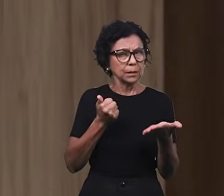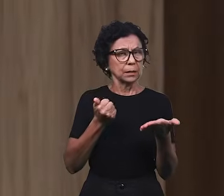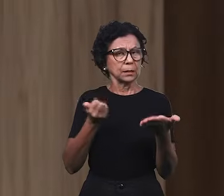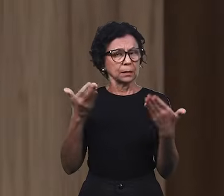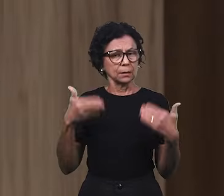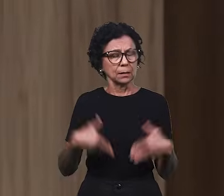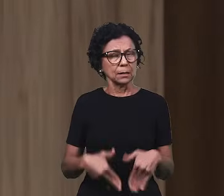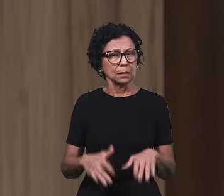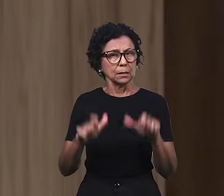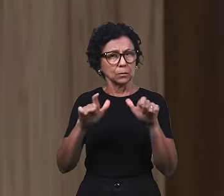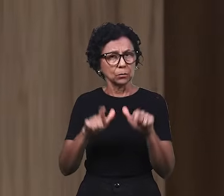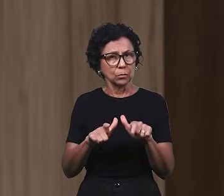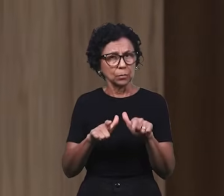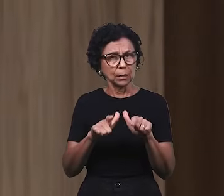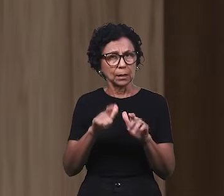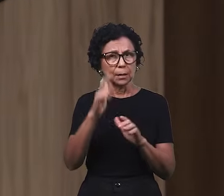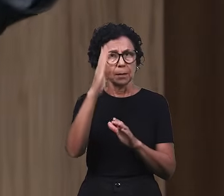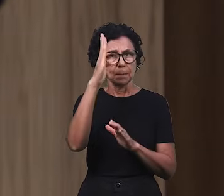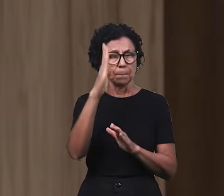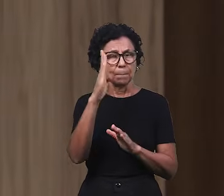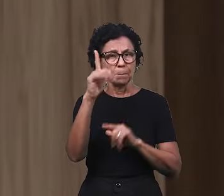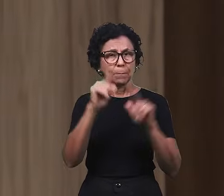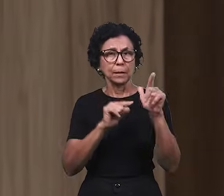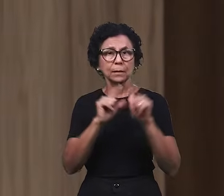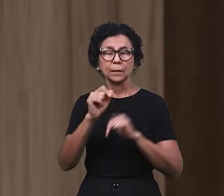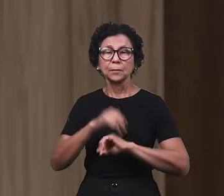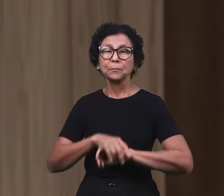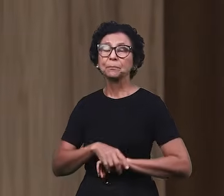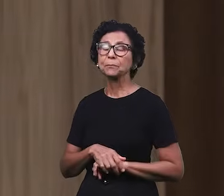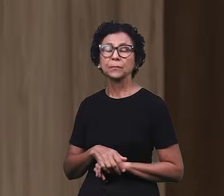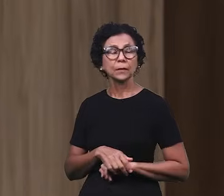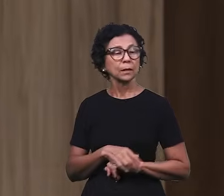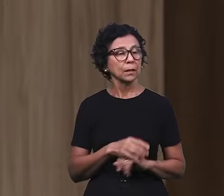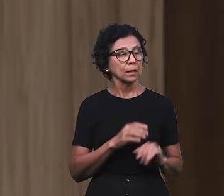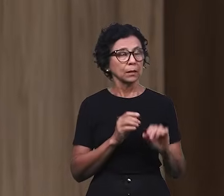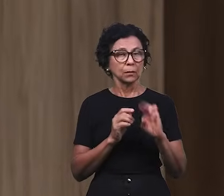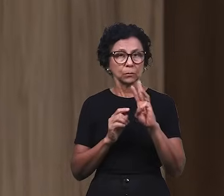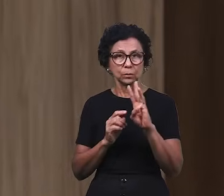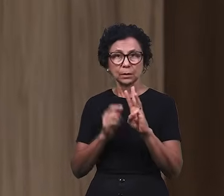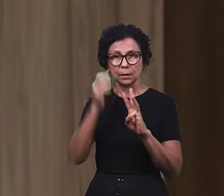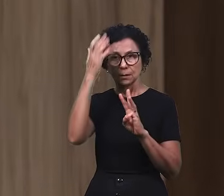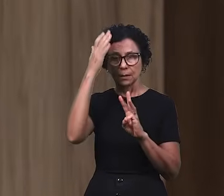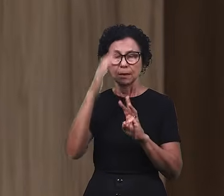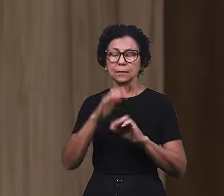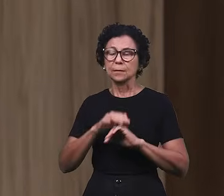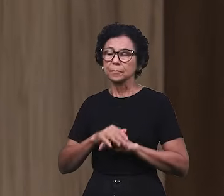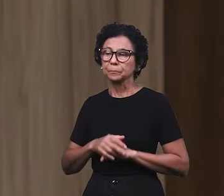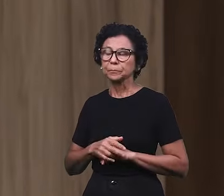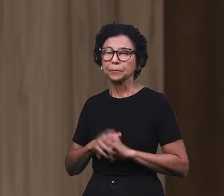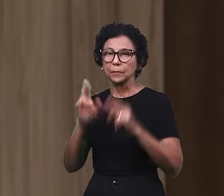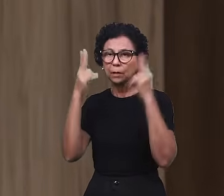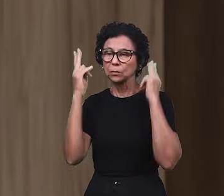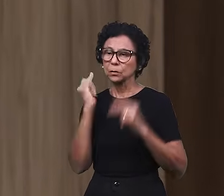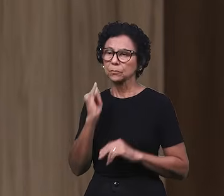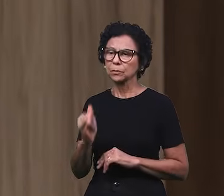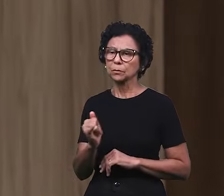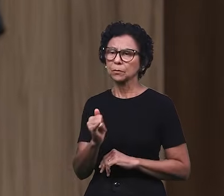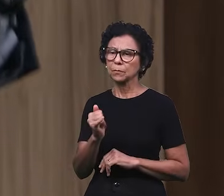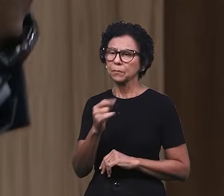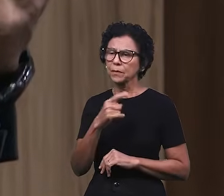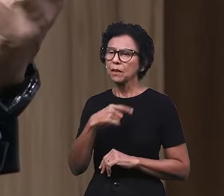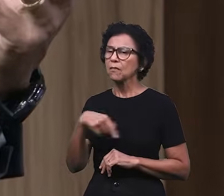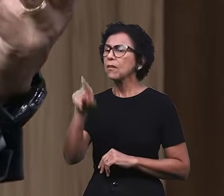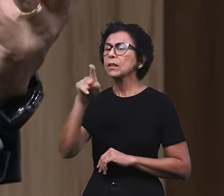os magos, olha, vá e me avise se vocês encontrarem. Veja,